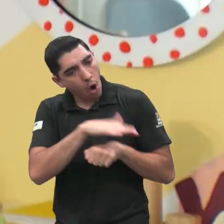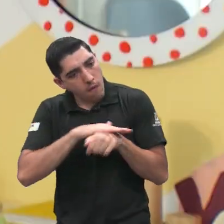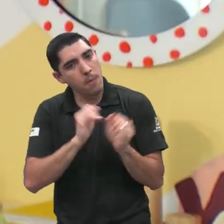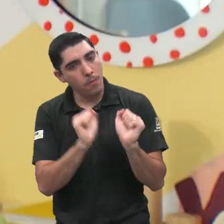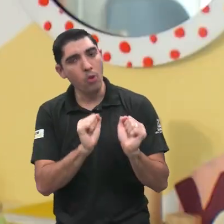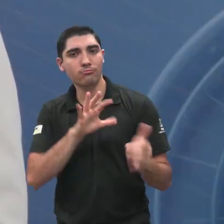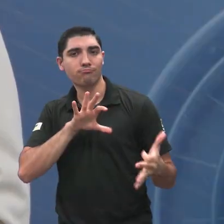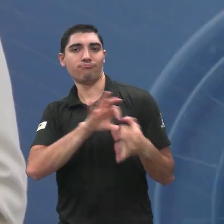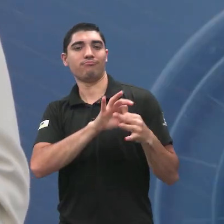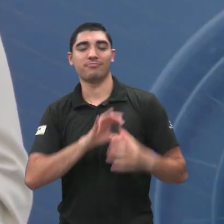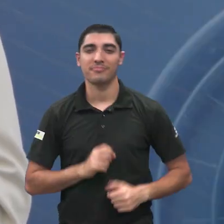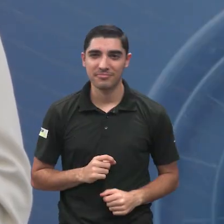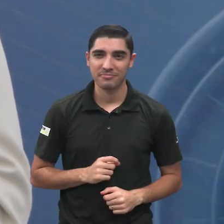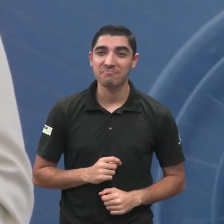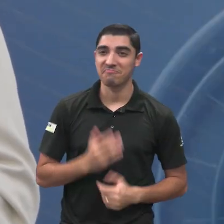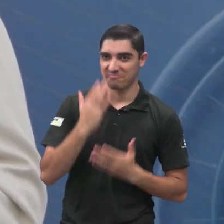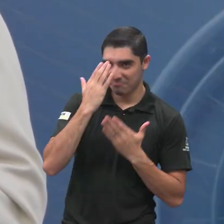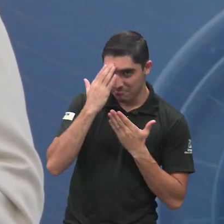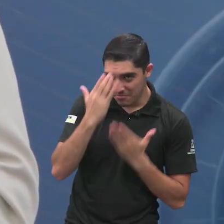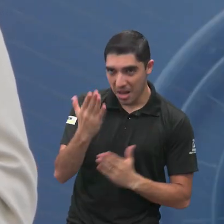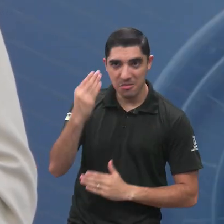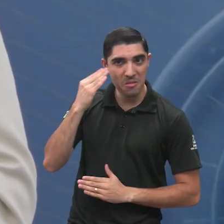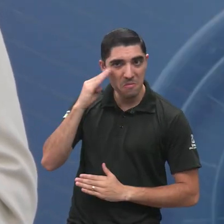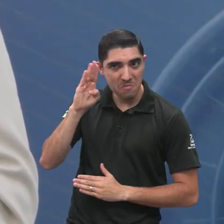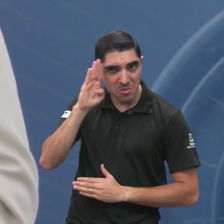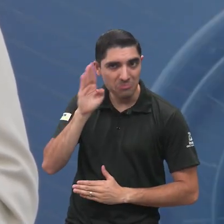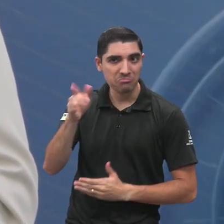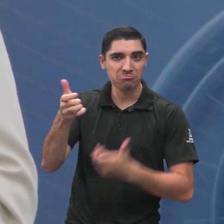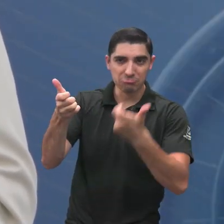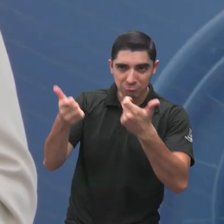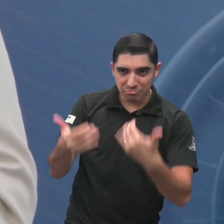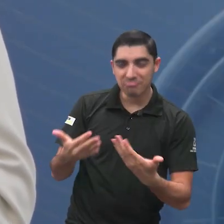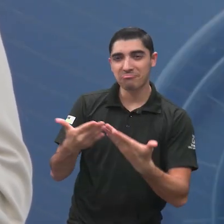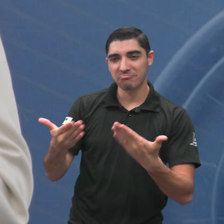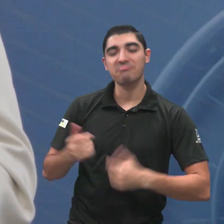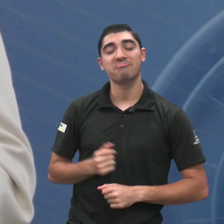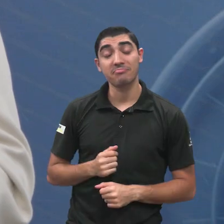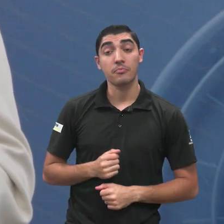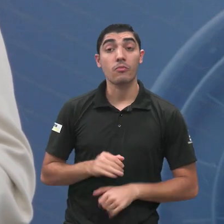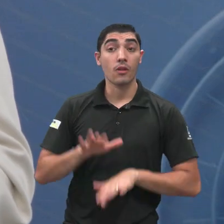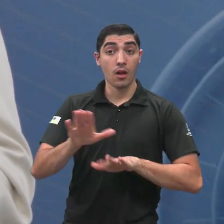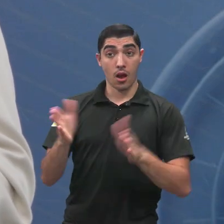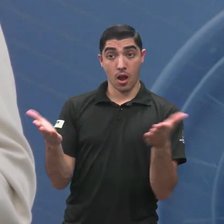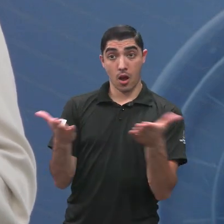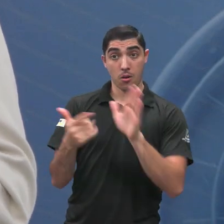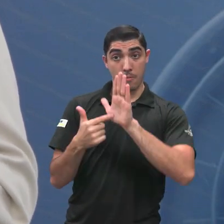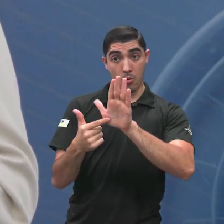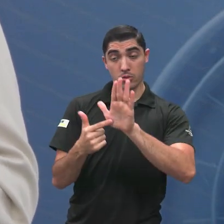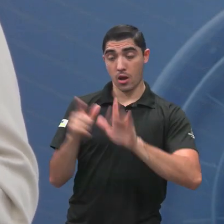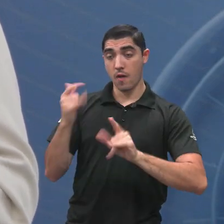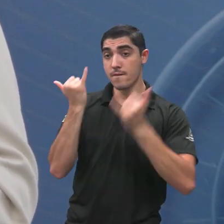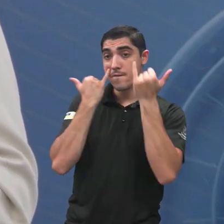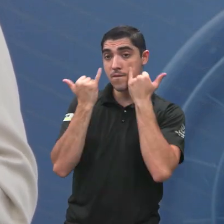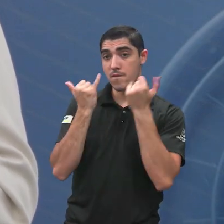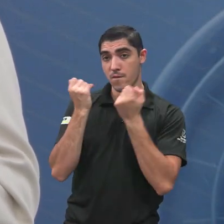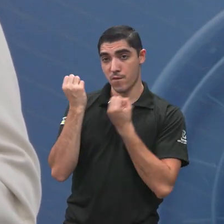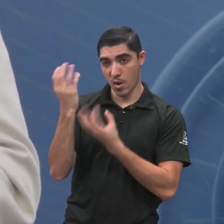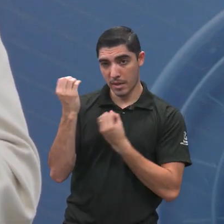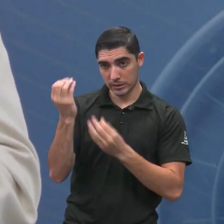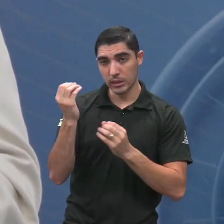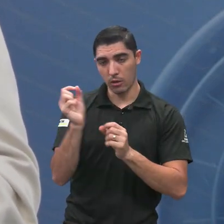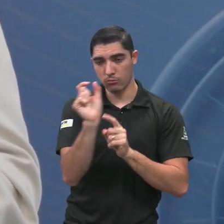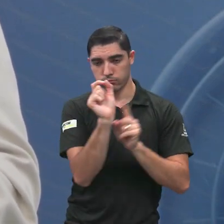essa conexão. Certo, Bruno, muito obrigado pela sua participação. Olha, a gente vai mostrar agora um gráfico, né, e